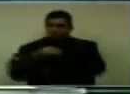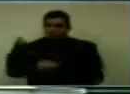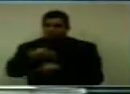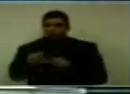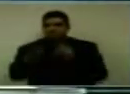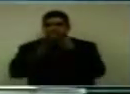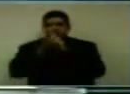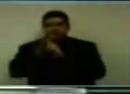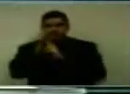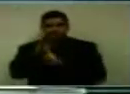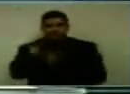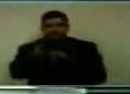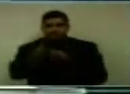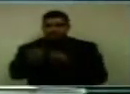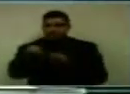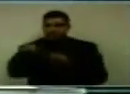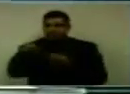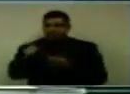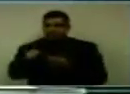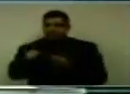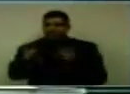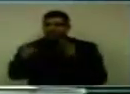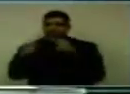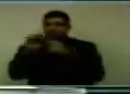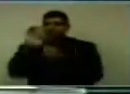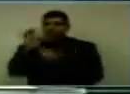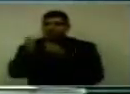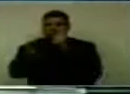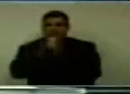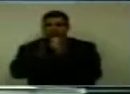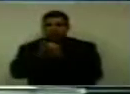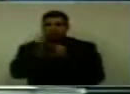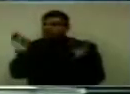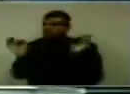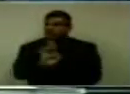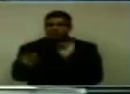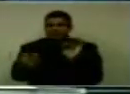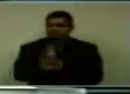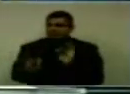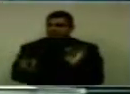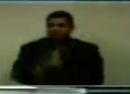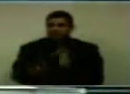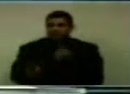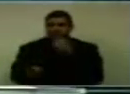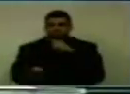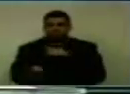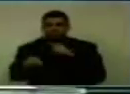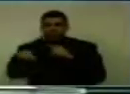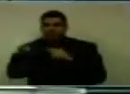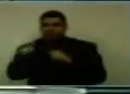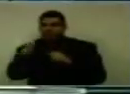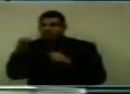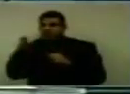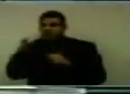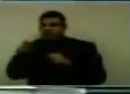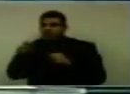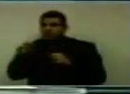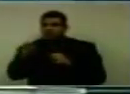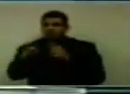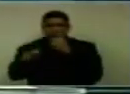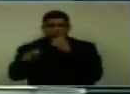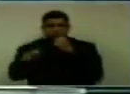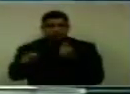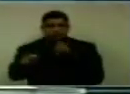Vincular o reajuste às metas definidas no contrato. Simples assim. Tem meta de 15%